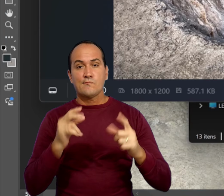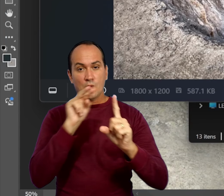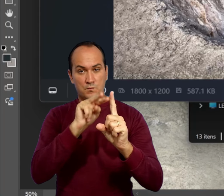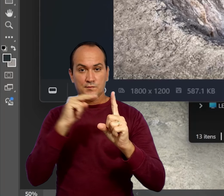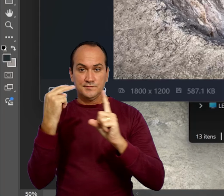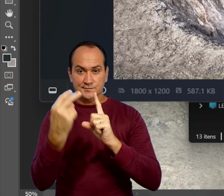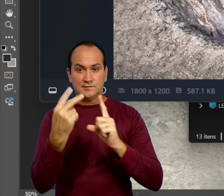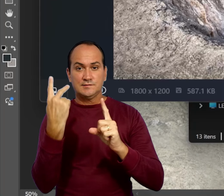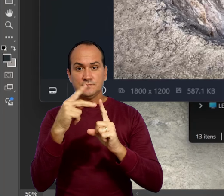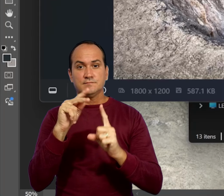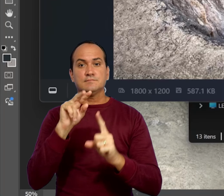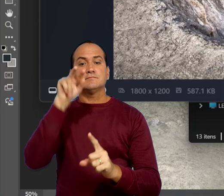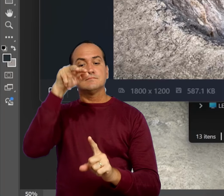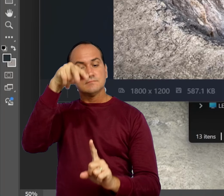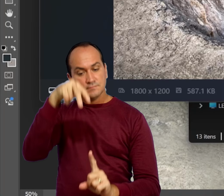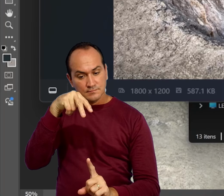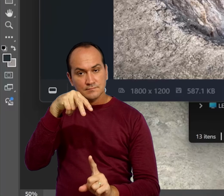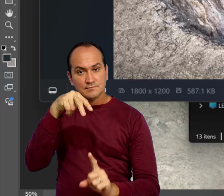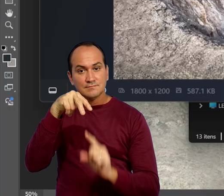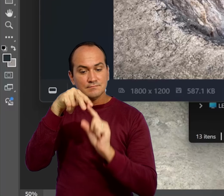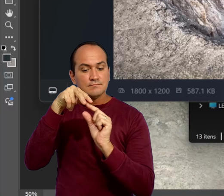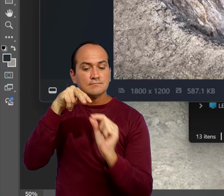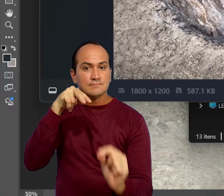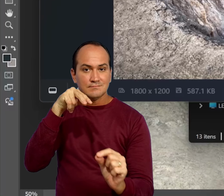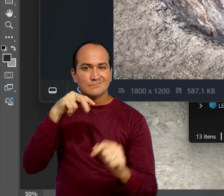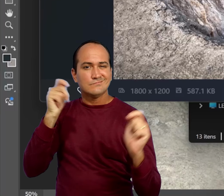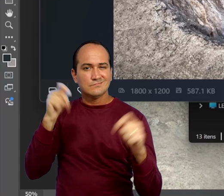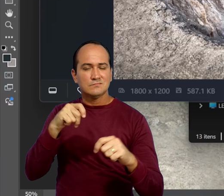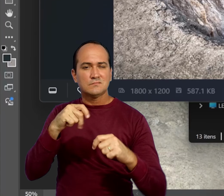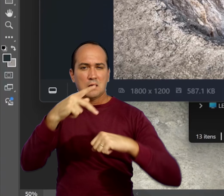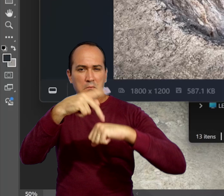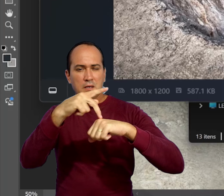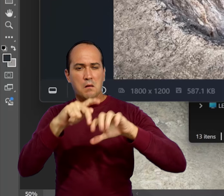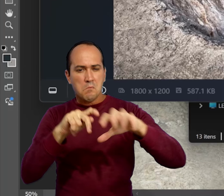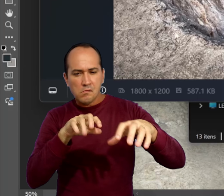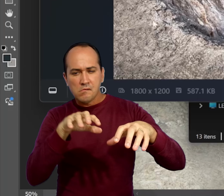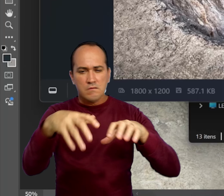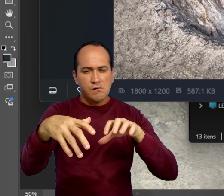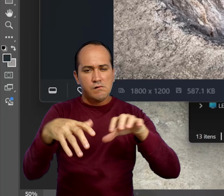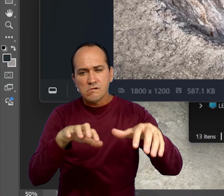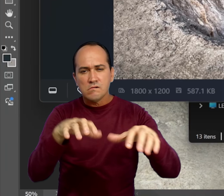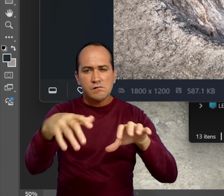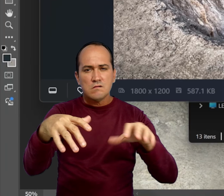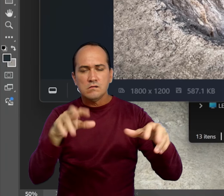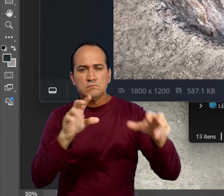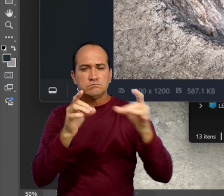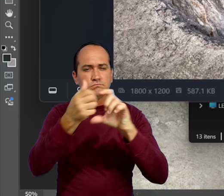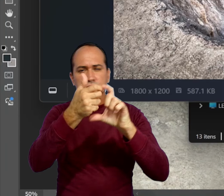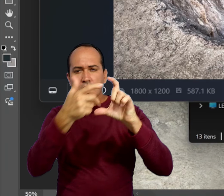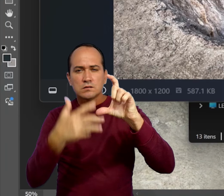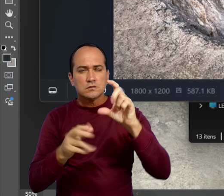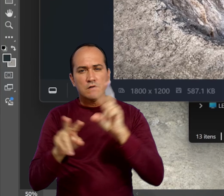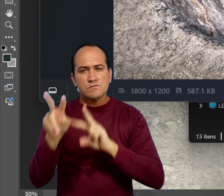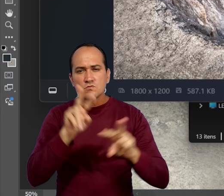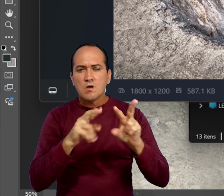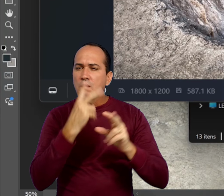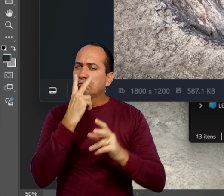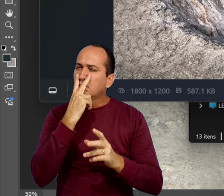o ponto de vista, né, é de cima para baixo. E ela tem também algumas rochas, né, ela tem uma característica